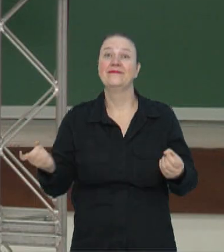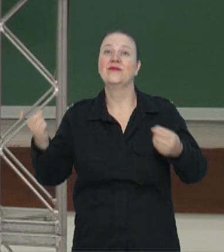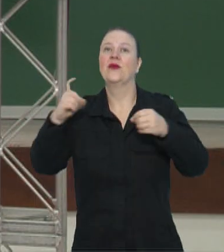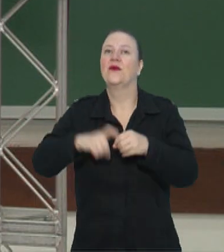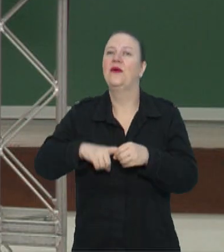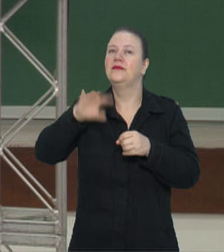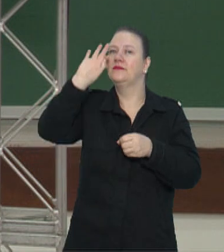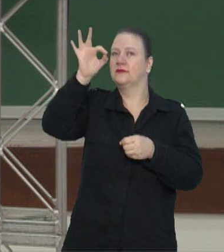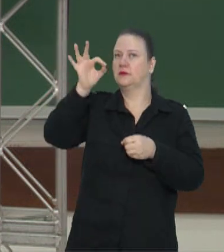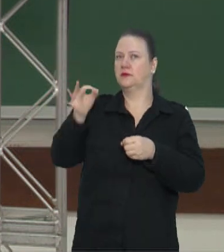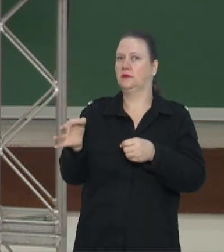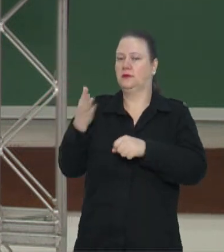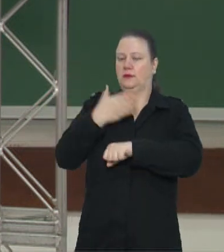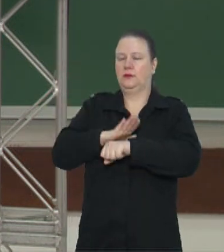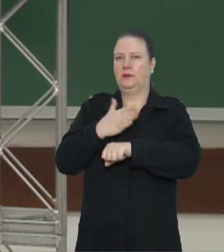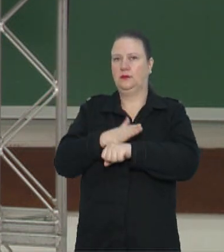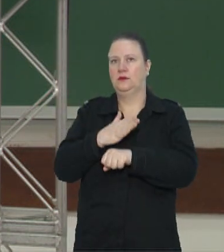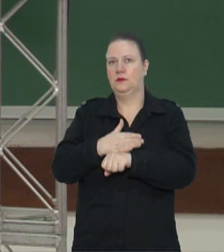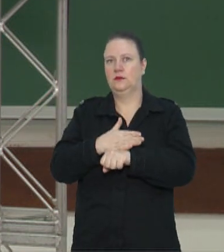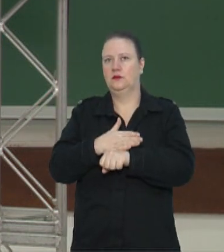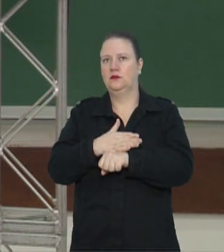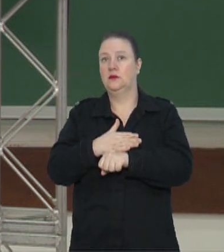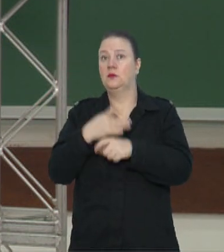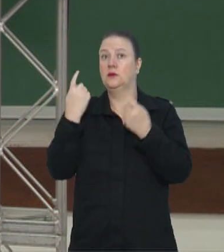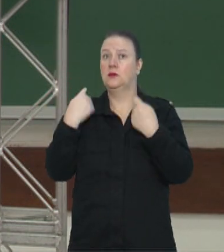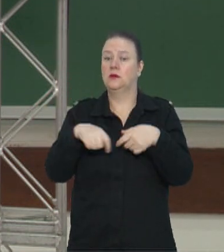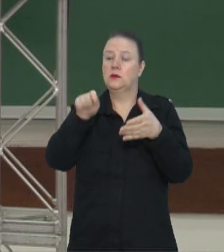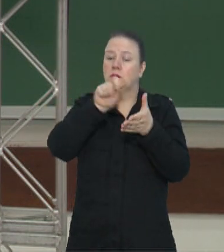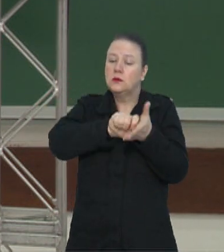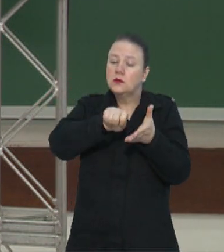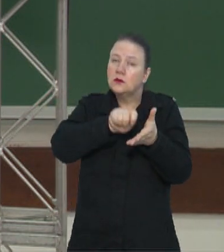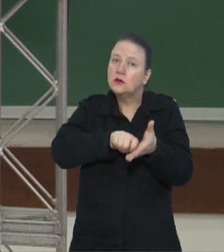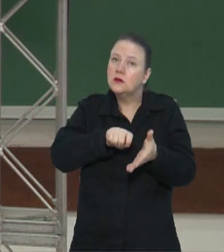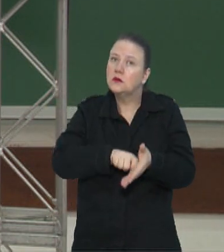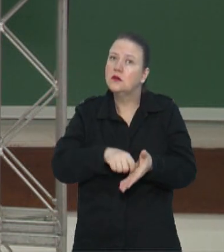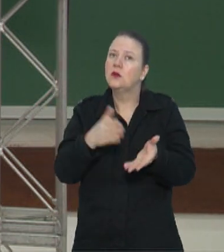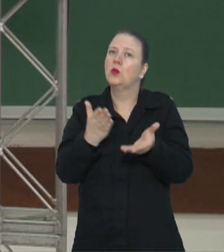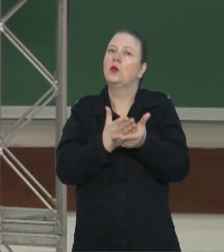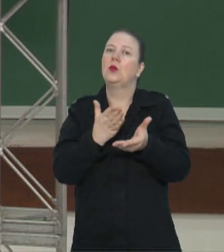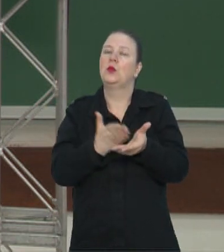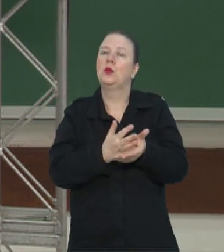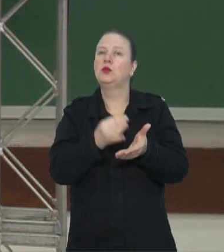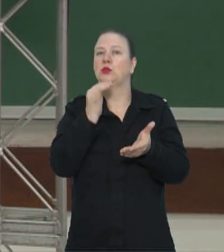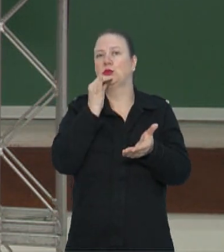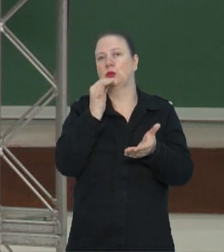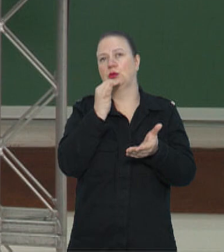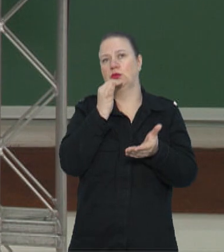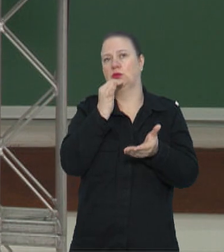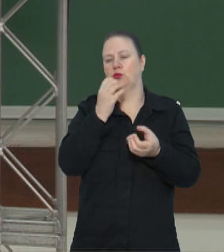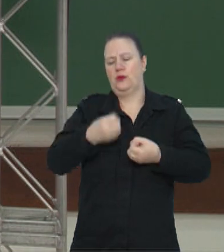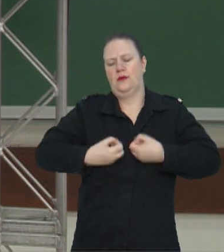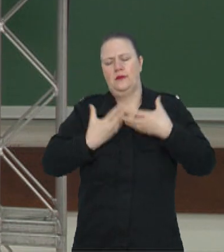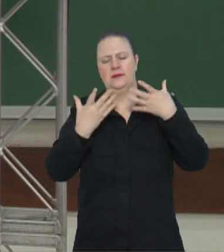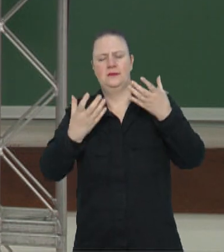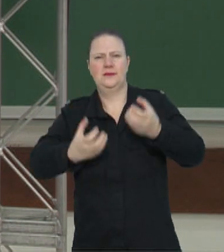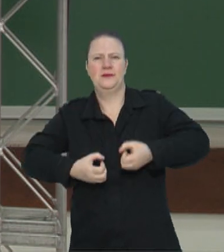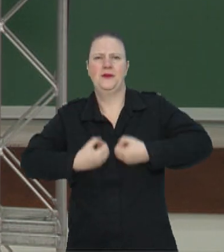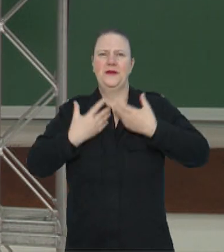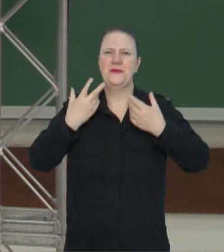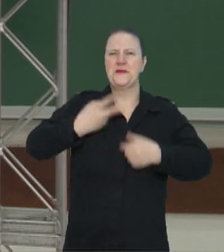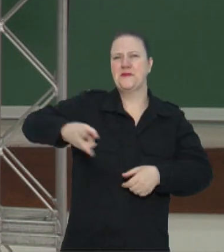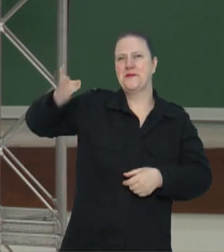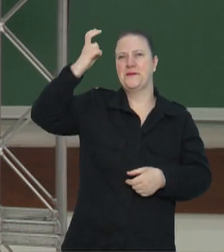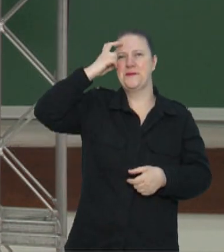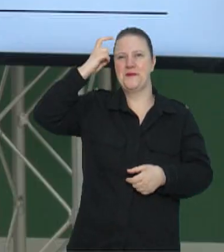Voltamos com a correção do exercício. Esse vocês tinham que escrever aí no caderno exemplos ali, então, das expressões culturais no Brasil,